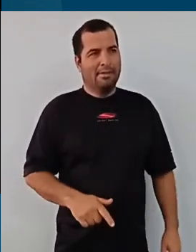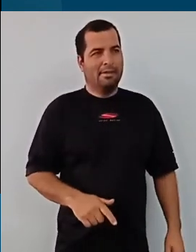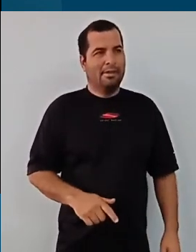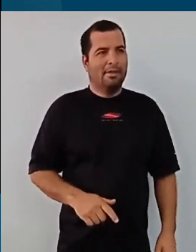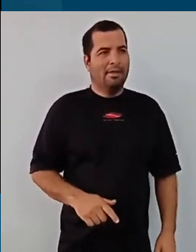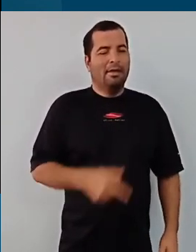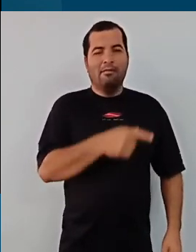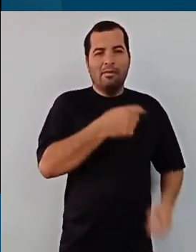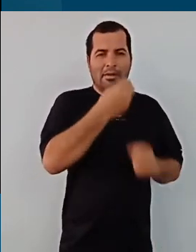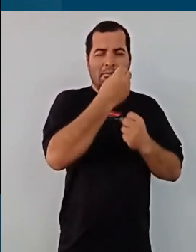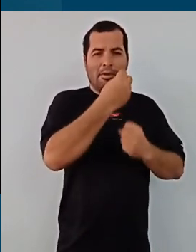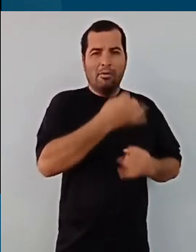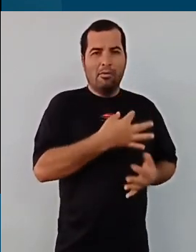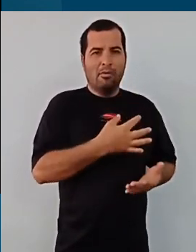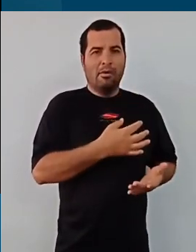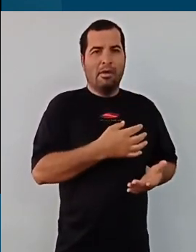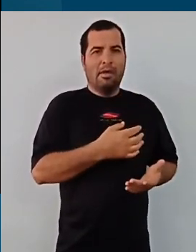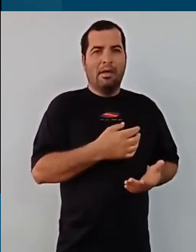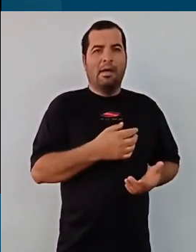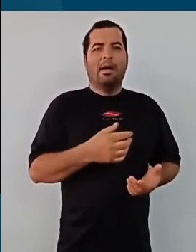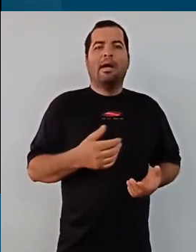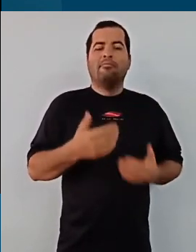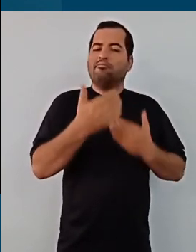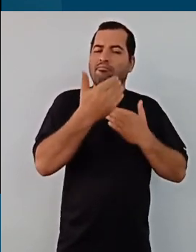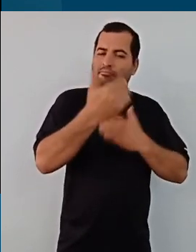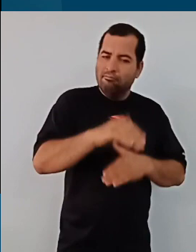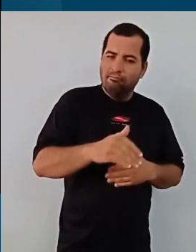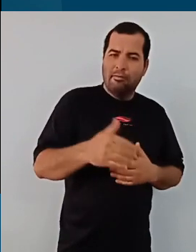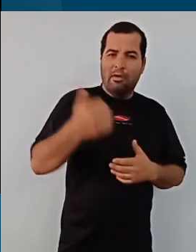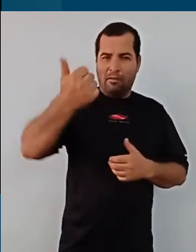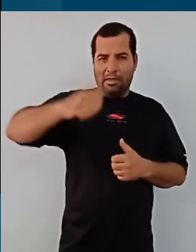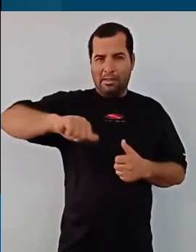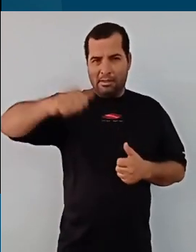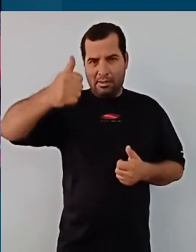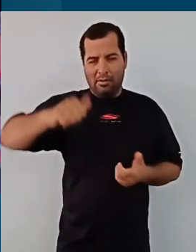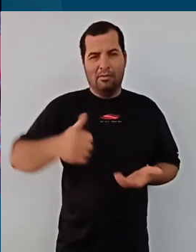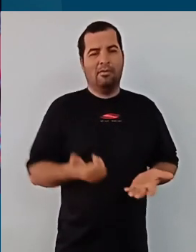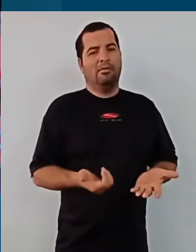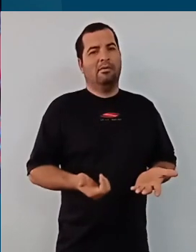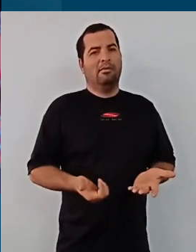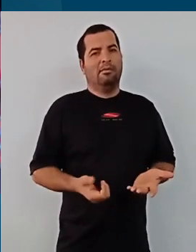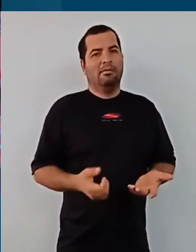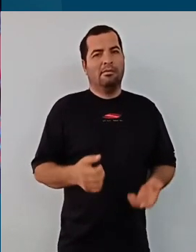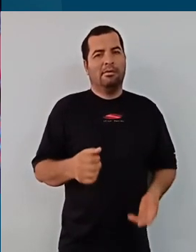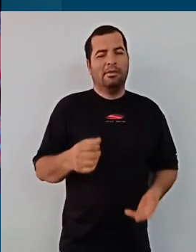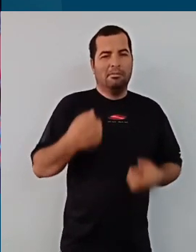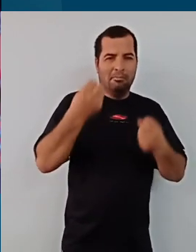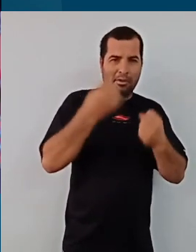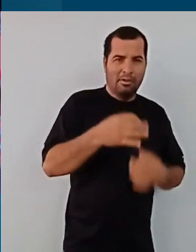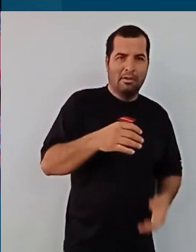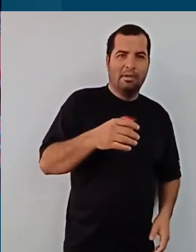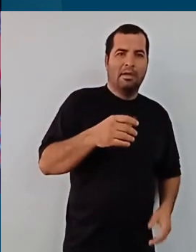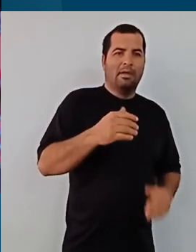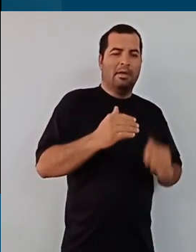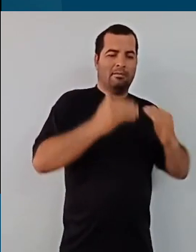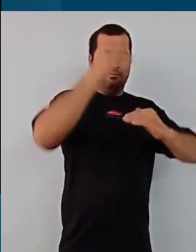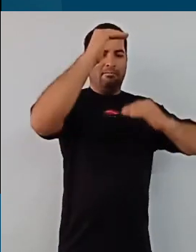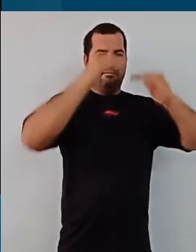Porque você falou, enquanto a avaliação externa, que é seletiva, sim, classificatória,